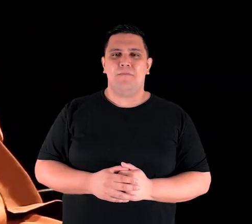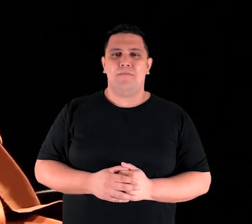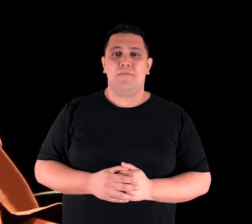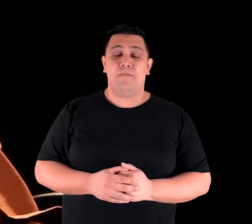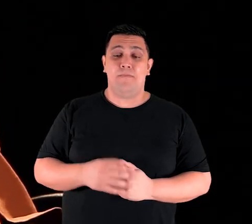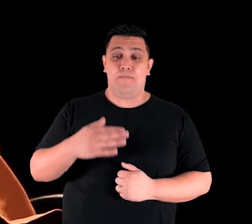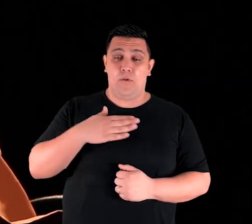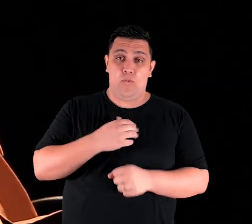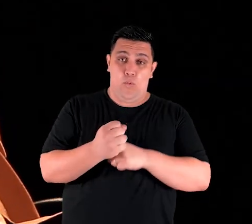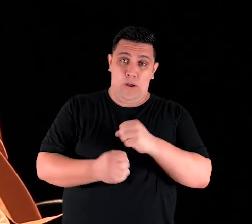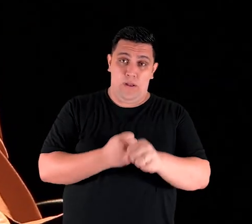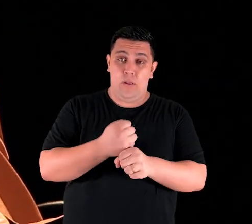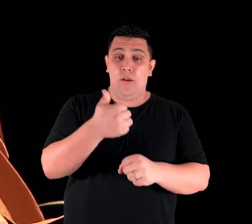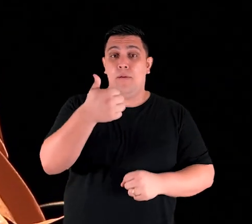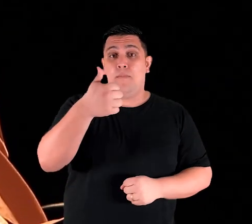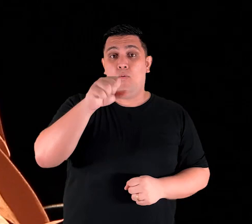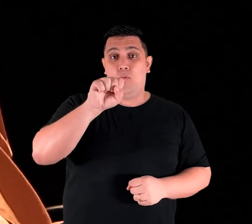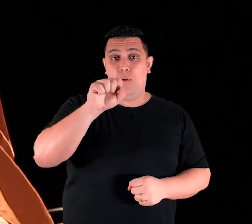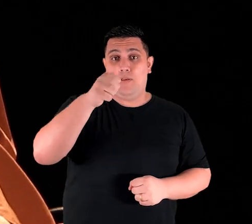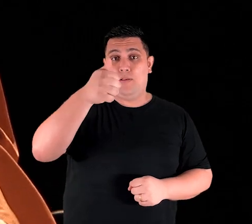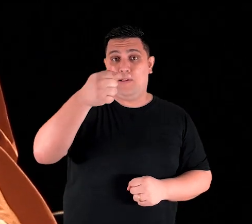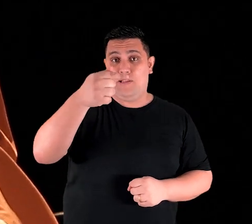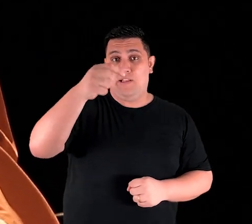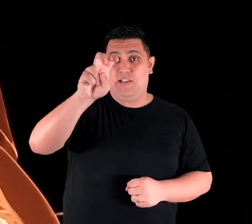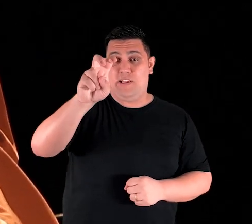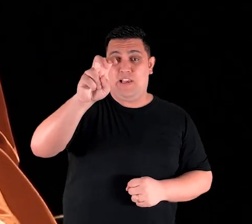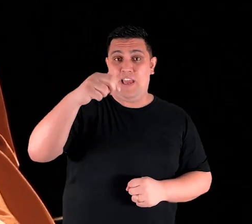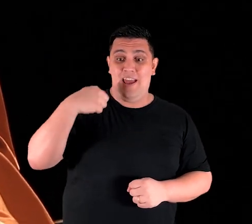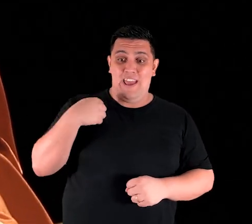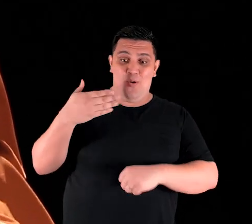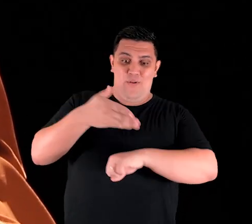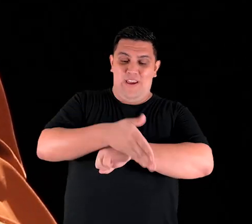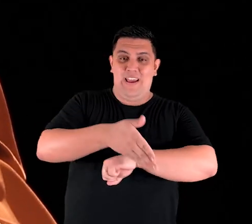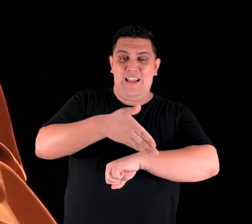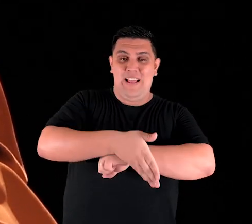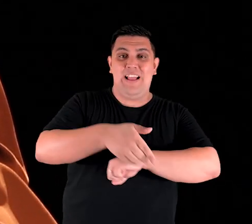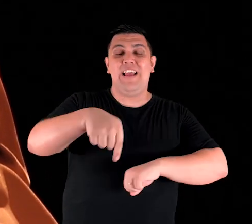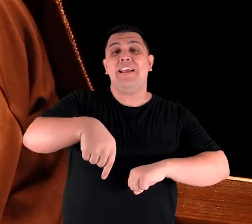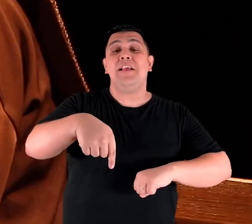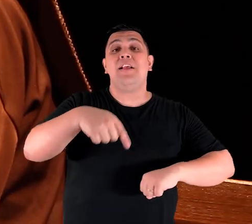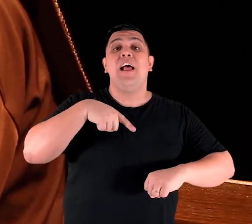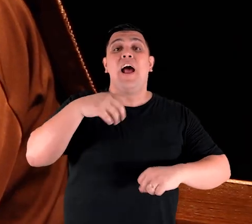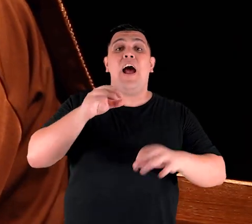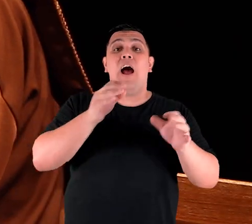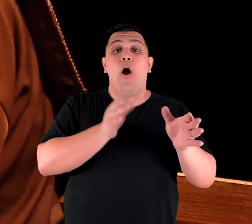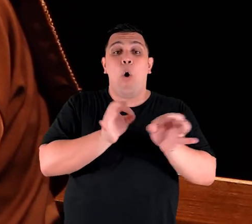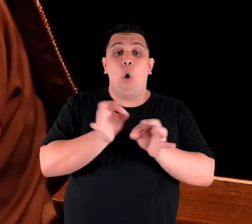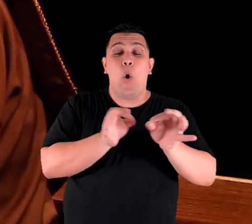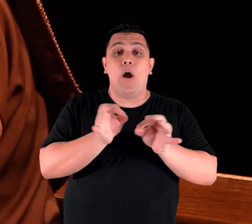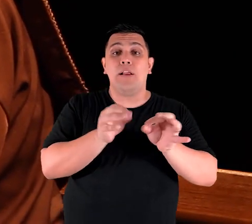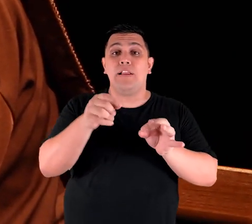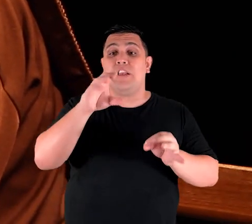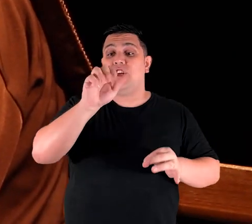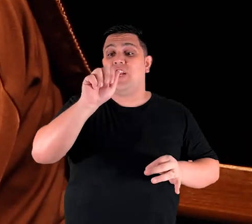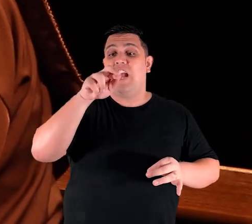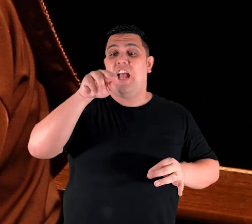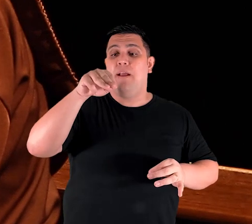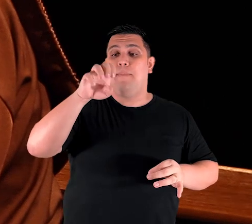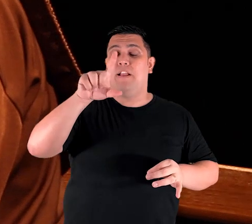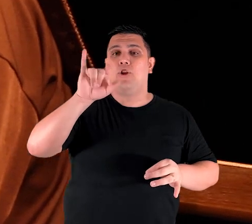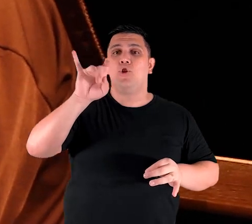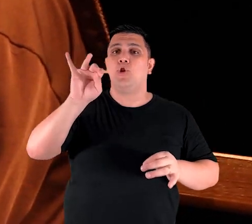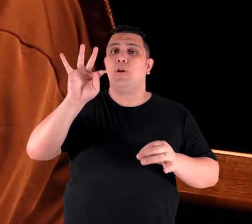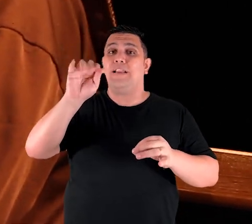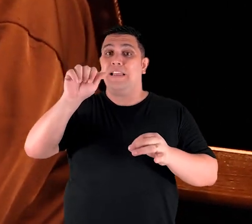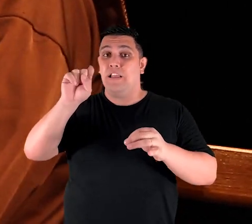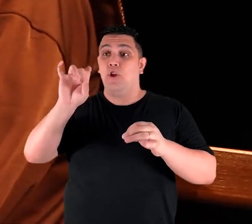Em 1875, eu entrei para a Ordem das Carmelitas. Naquele tempo, somente a igreja podia dar oportunidade